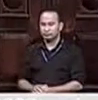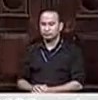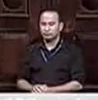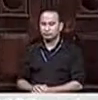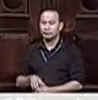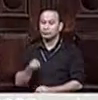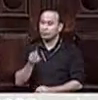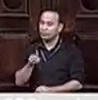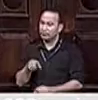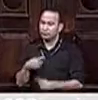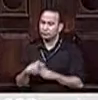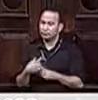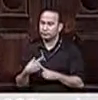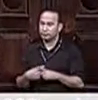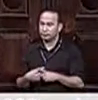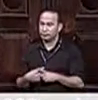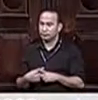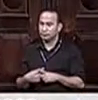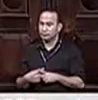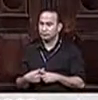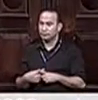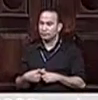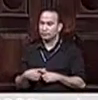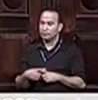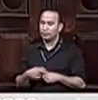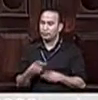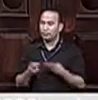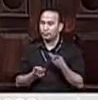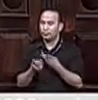é sinal que o vento mudou.